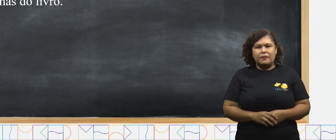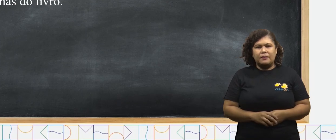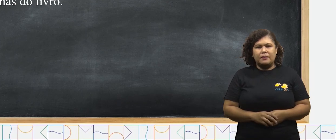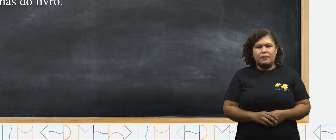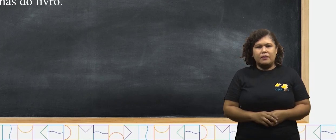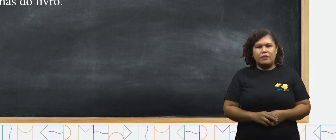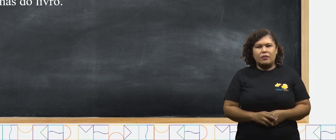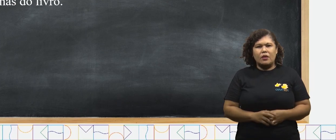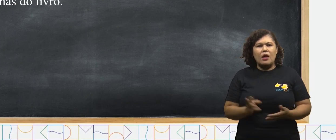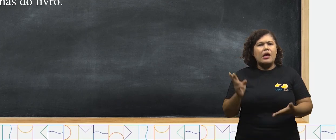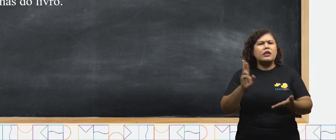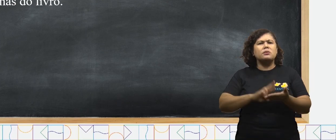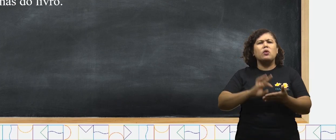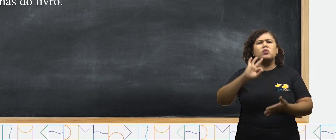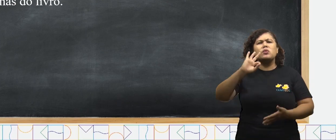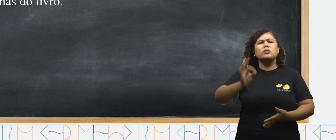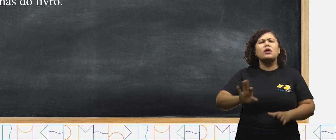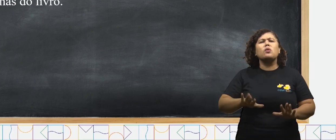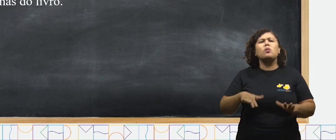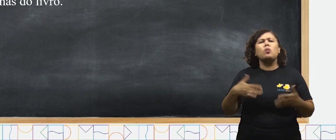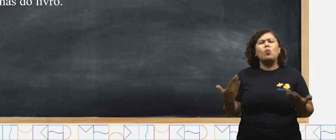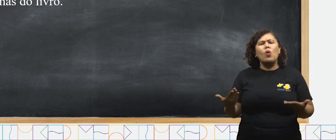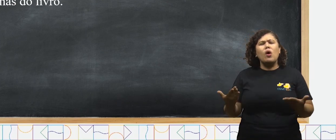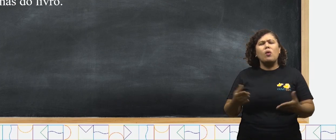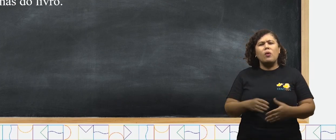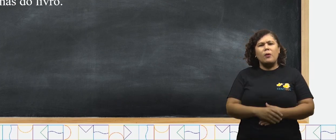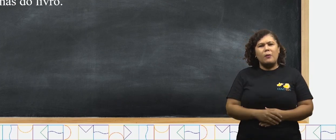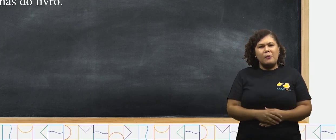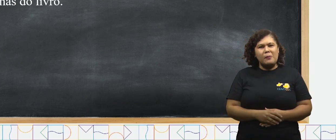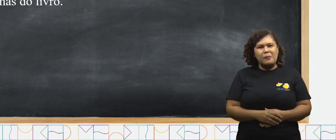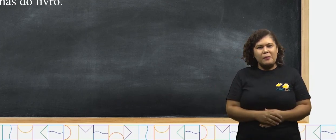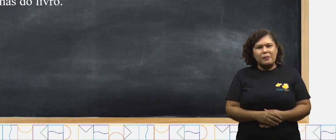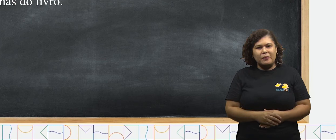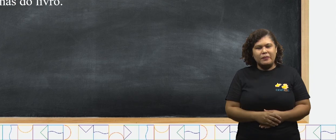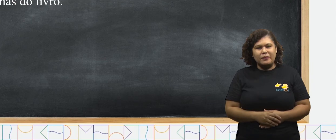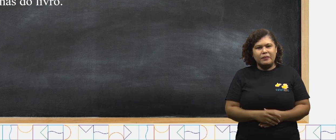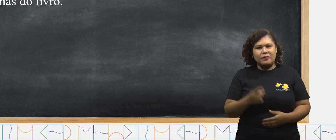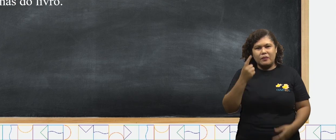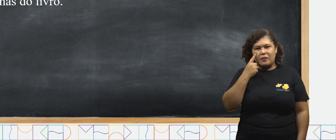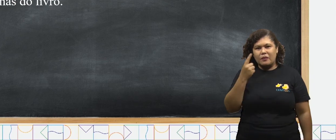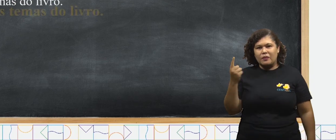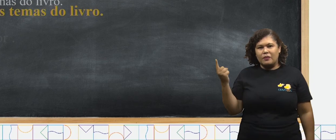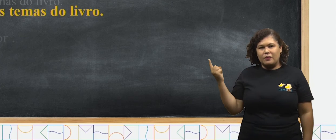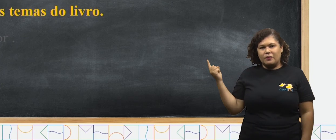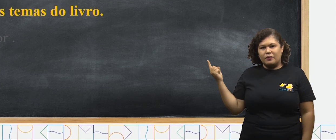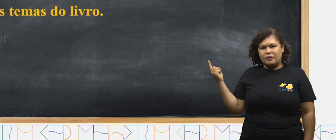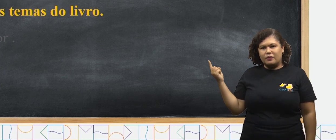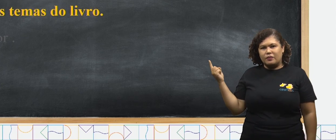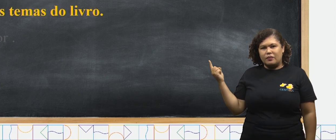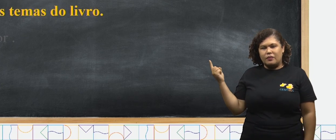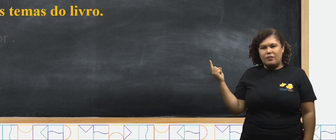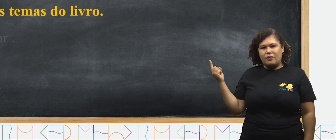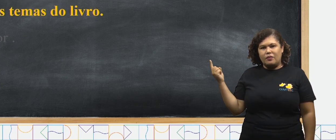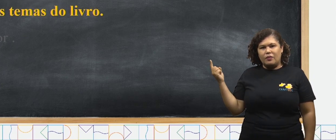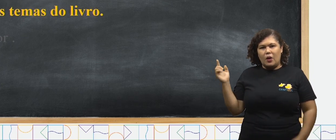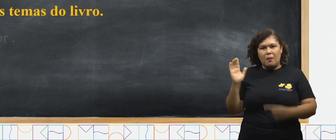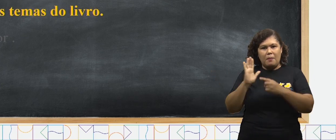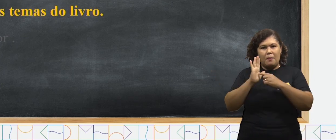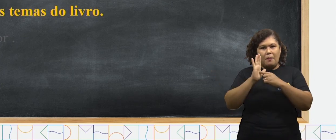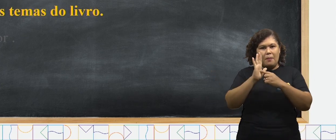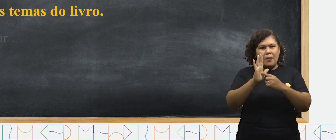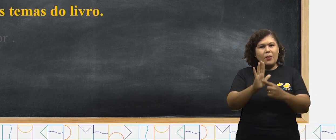correta? Qual o assunto desenvolvido no primeiro parágrafo? Olhem aí a resposta. Letra C.